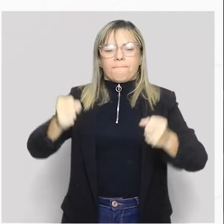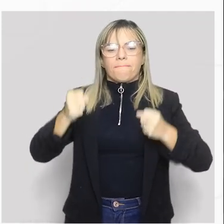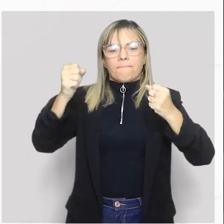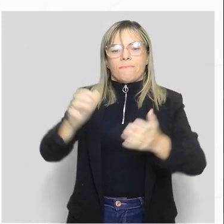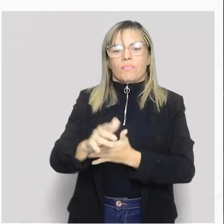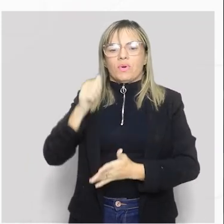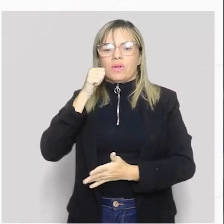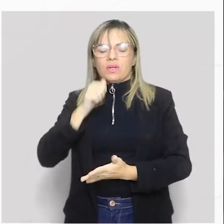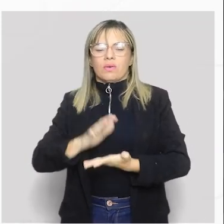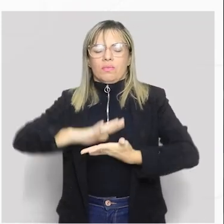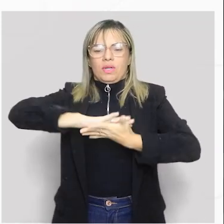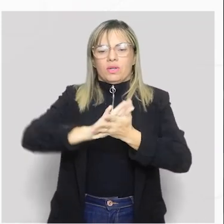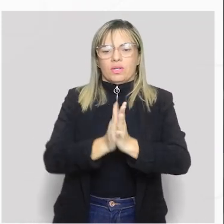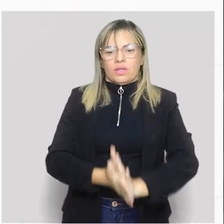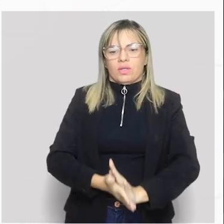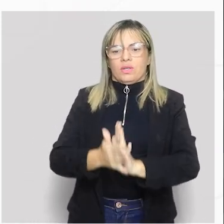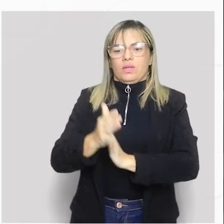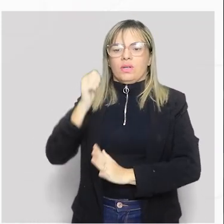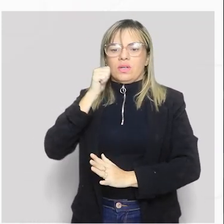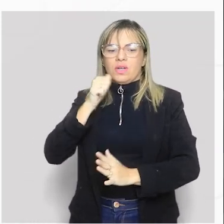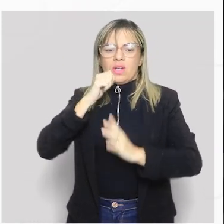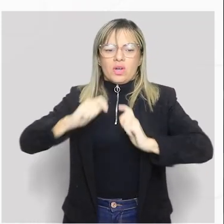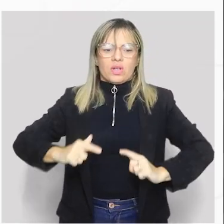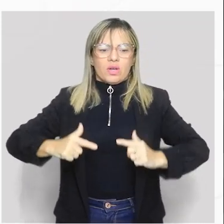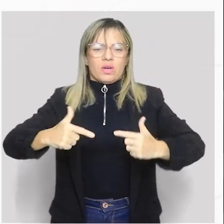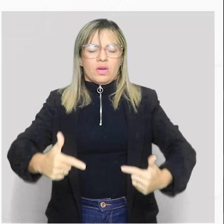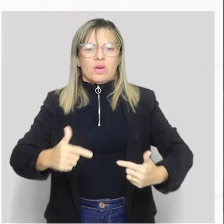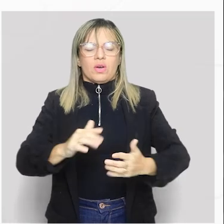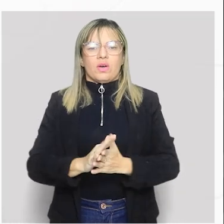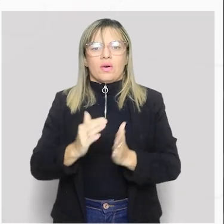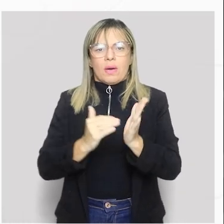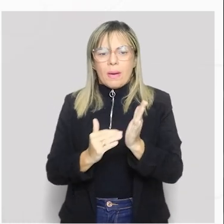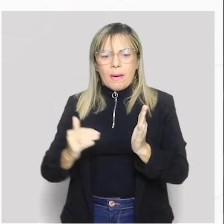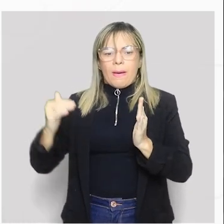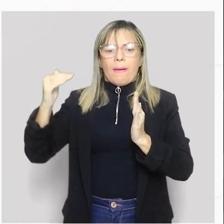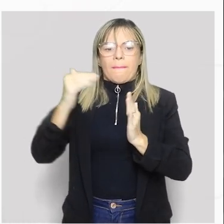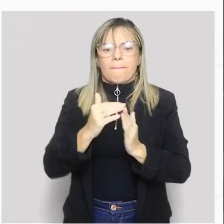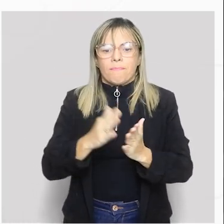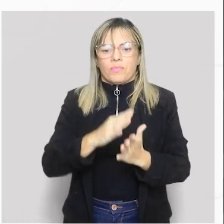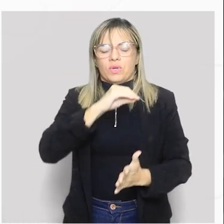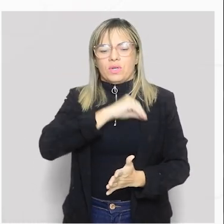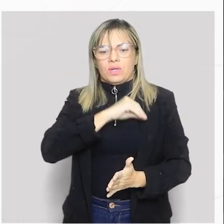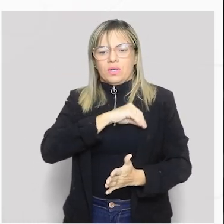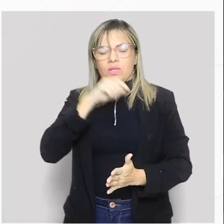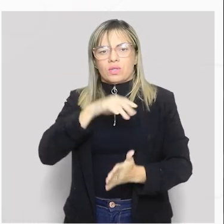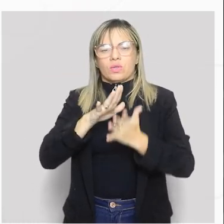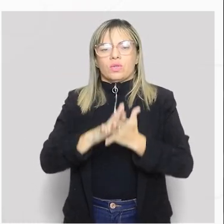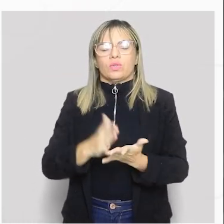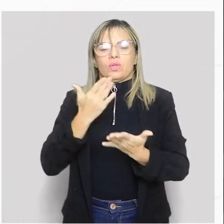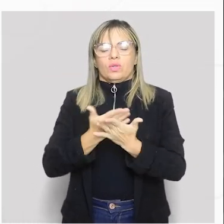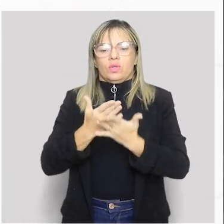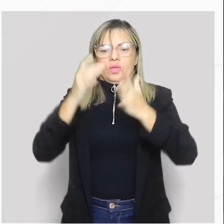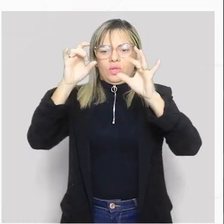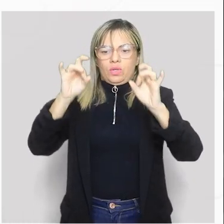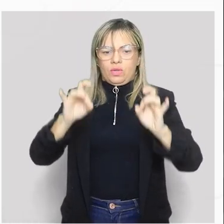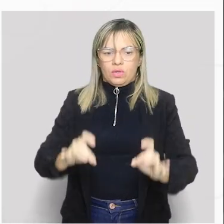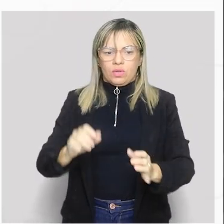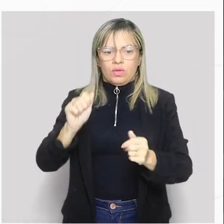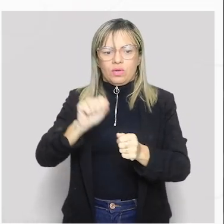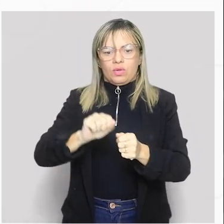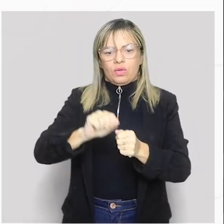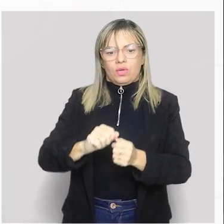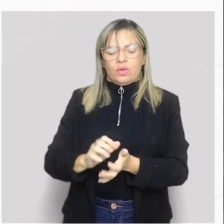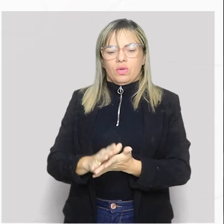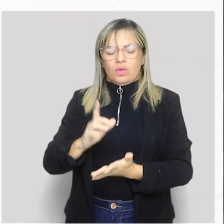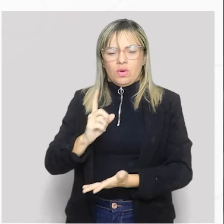por aumentos salariais. Segundo especialistas, foi uma ação decisiva para que o